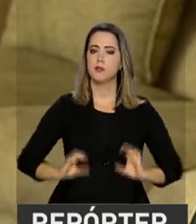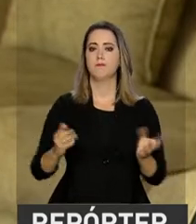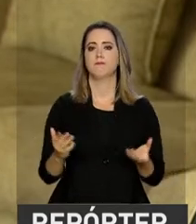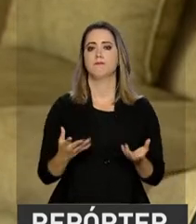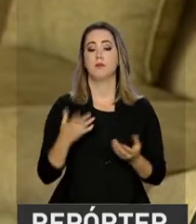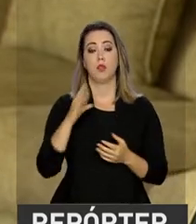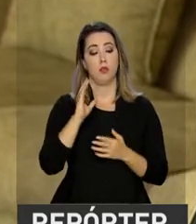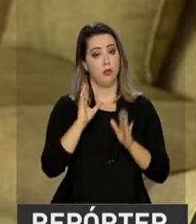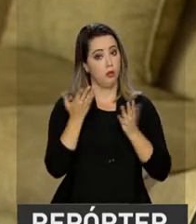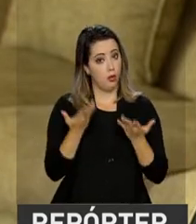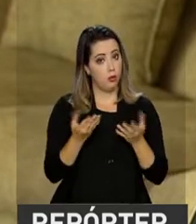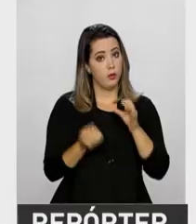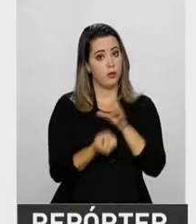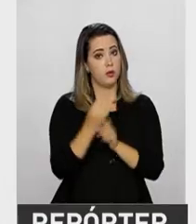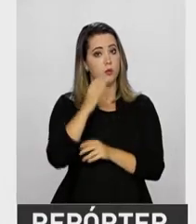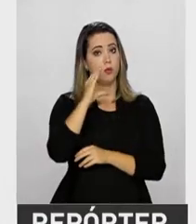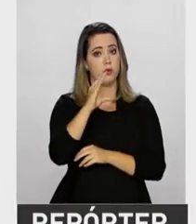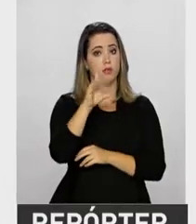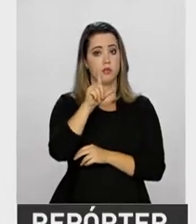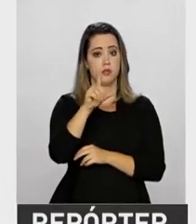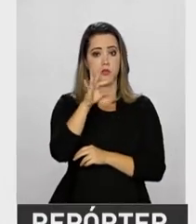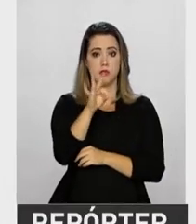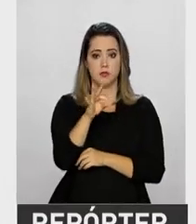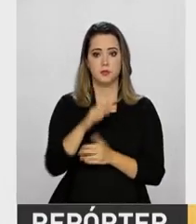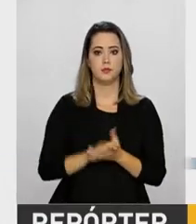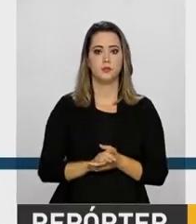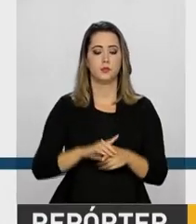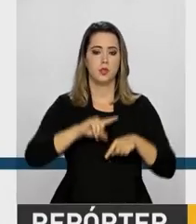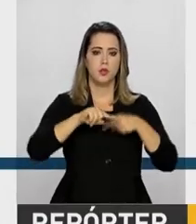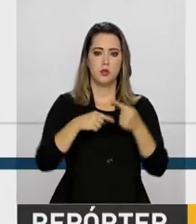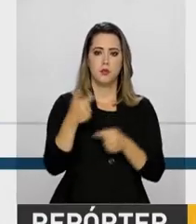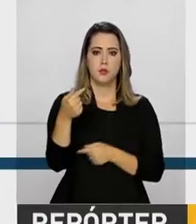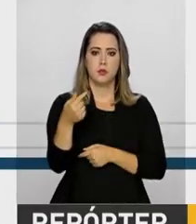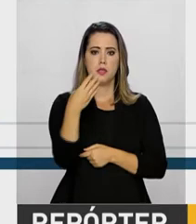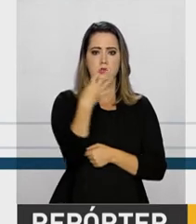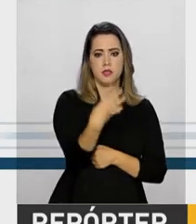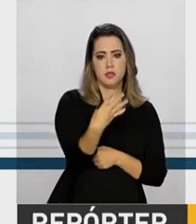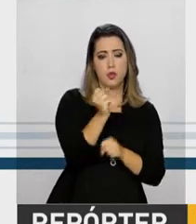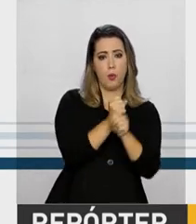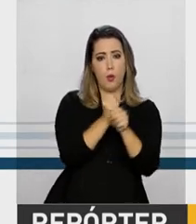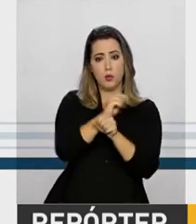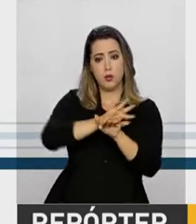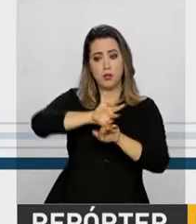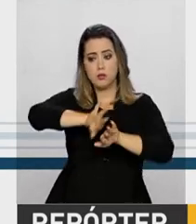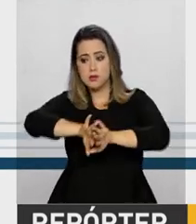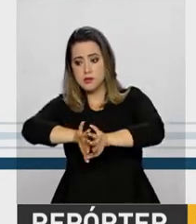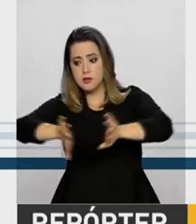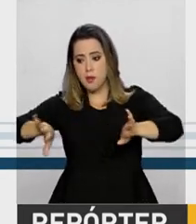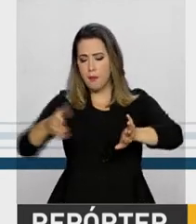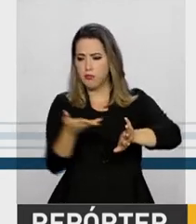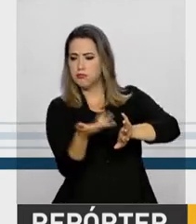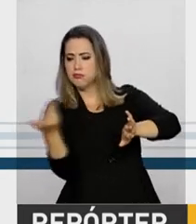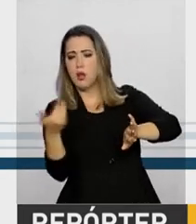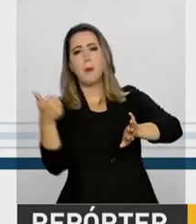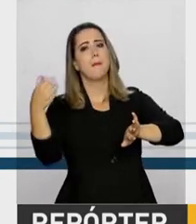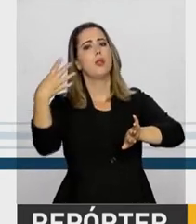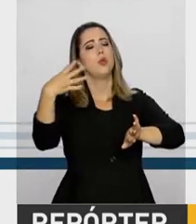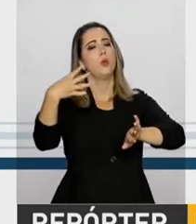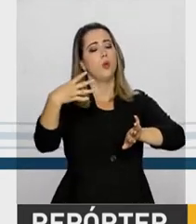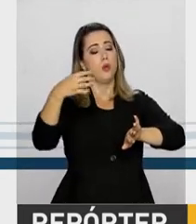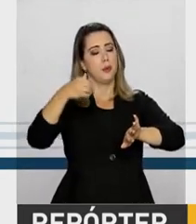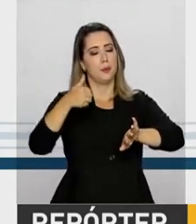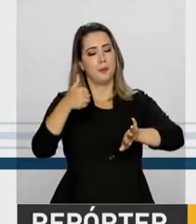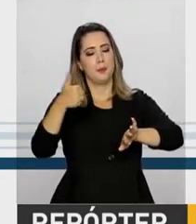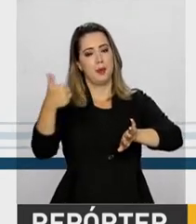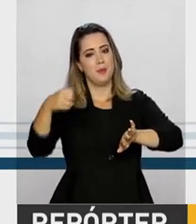CLT surgiu dentro desse contexto. 74 anos separam o país de hoje do Brasil de 1943, quando